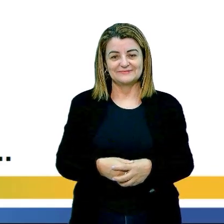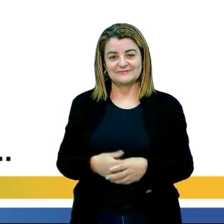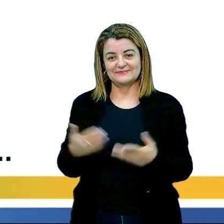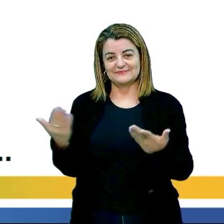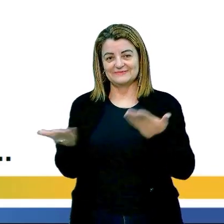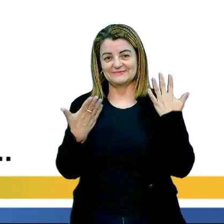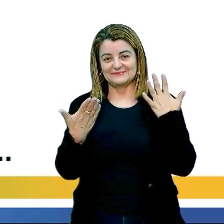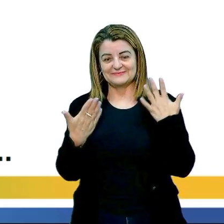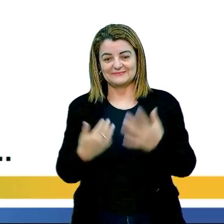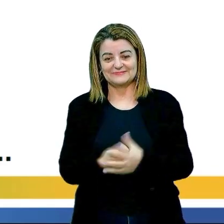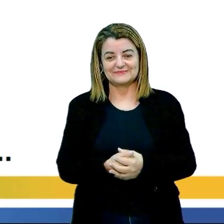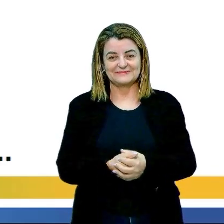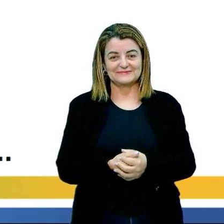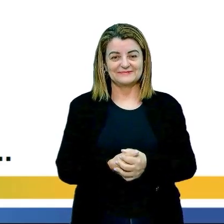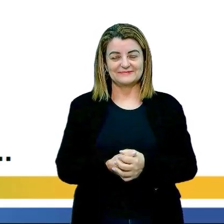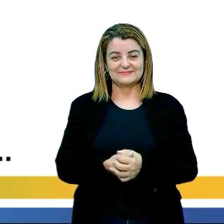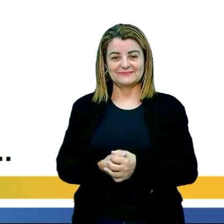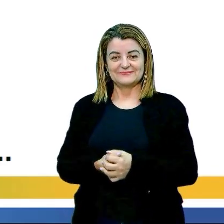Pessoal,